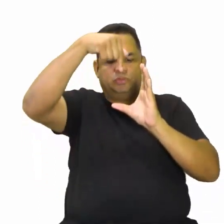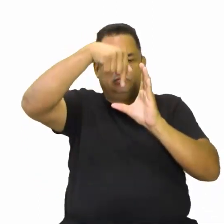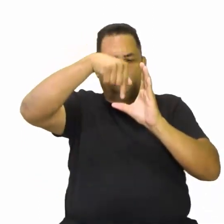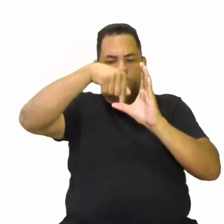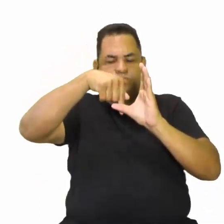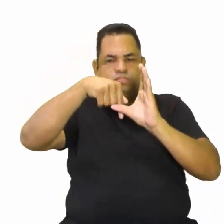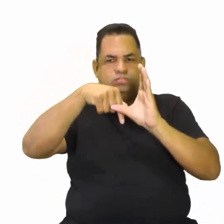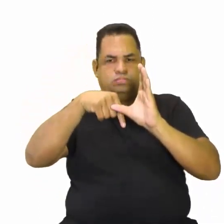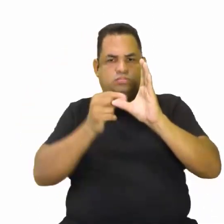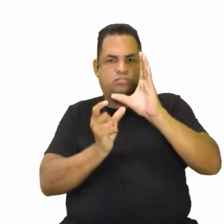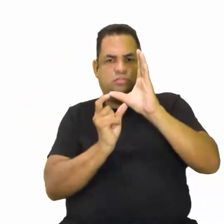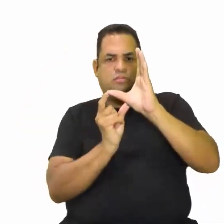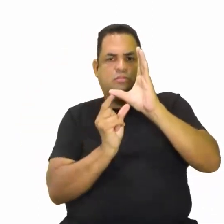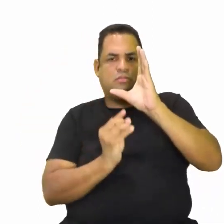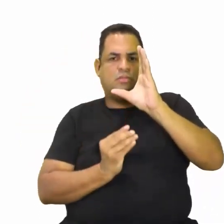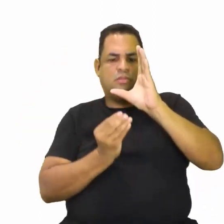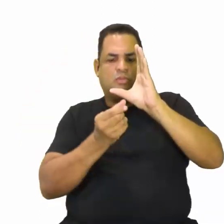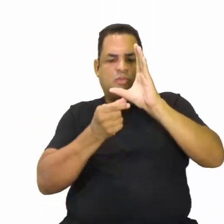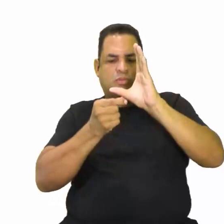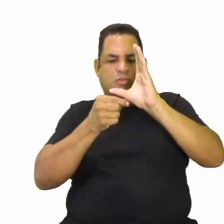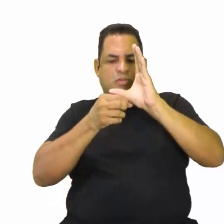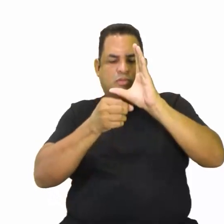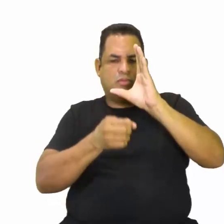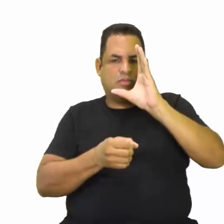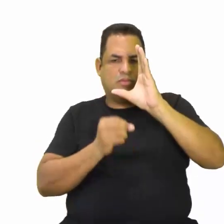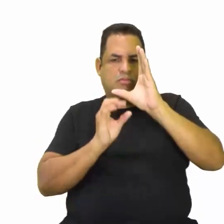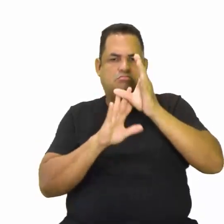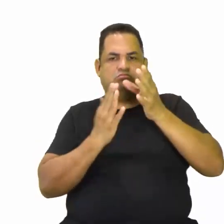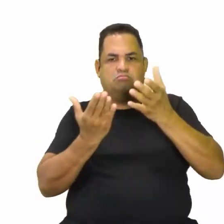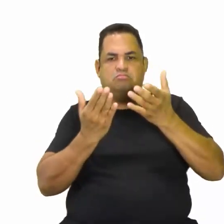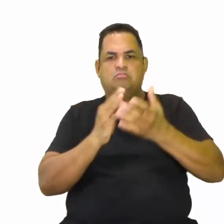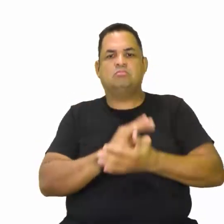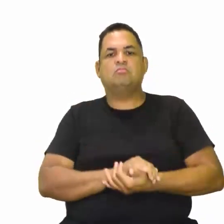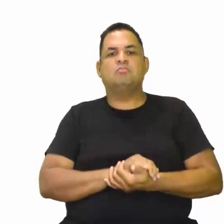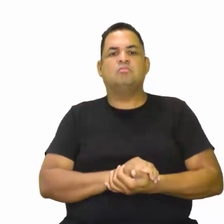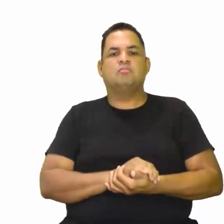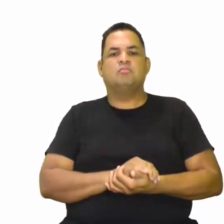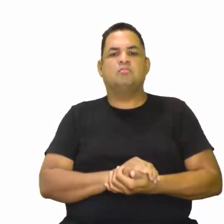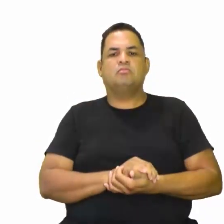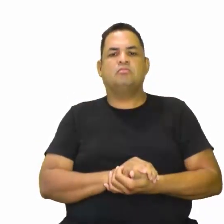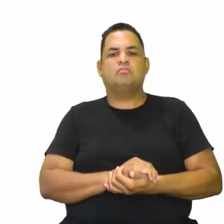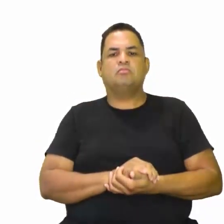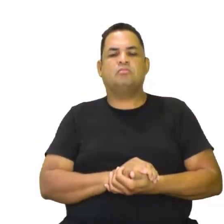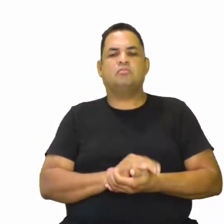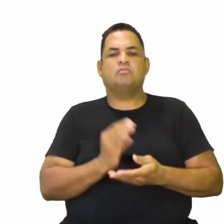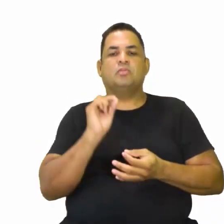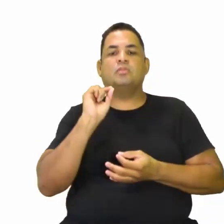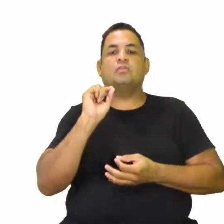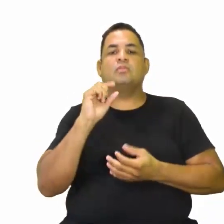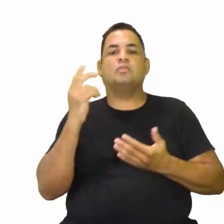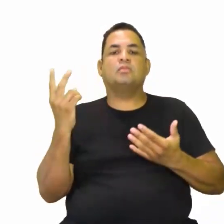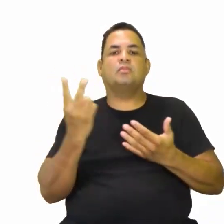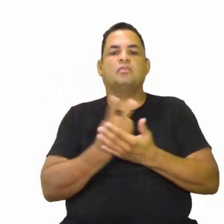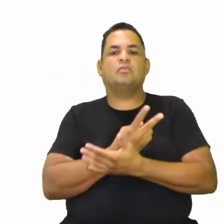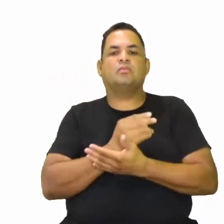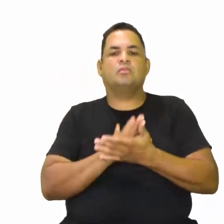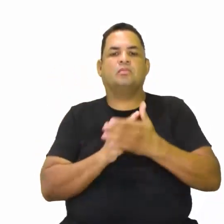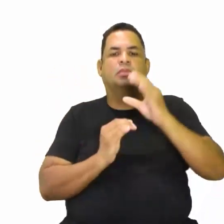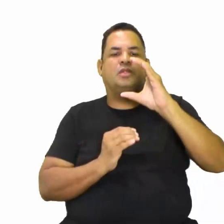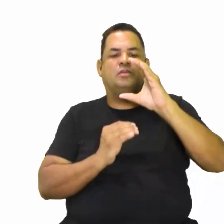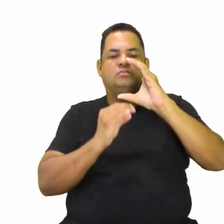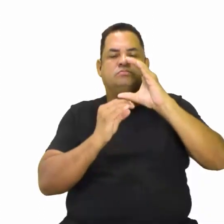funil, tá bom? Num funil, geralmente de vidro e tal. E o que acontece? O